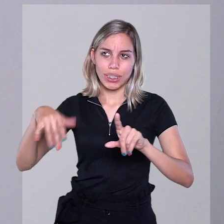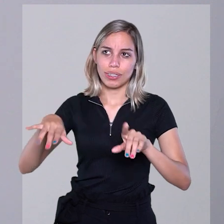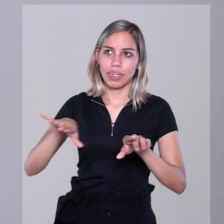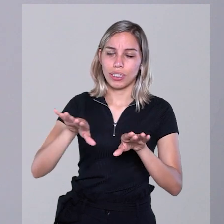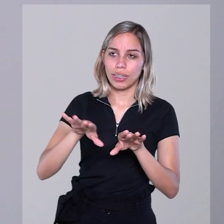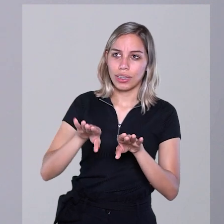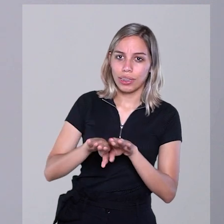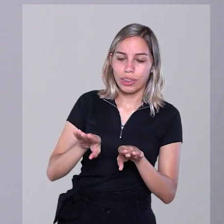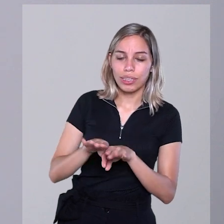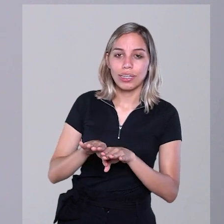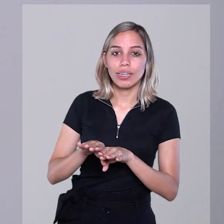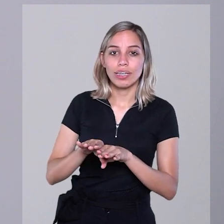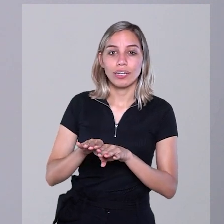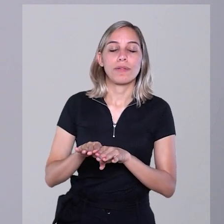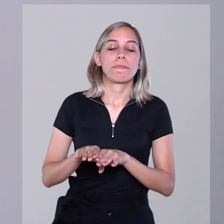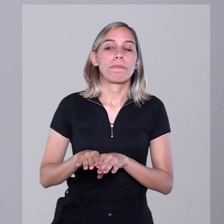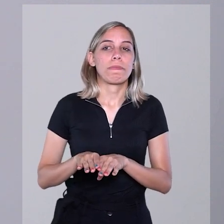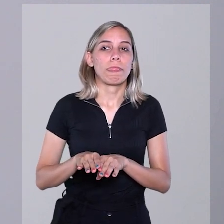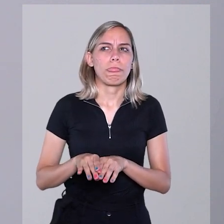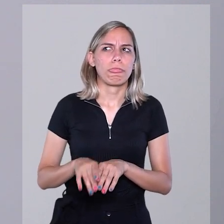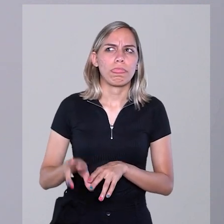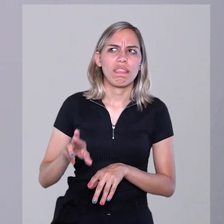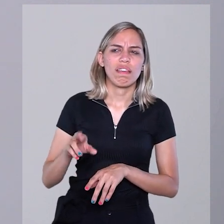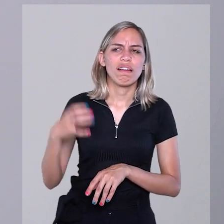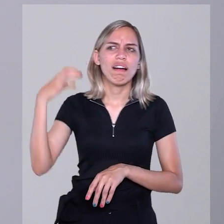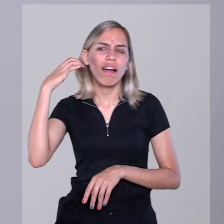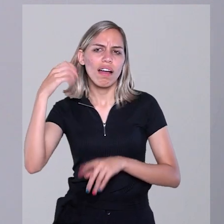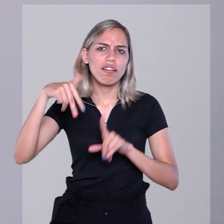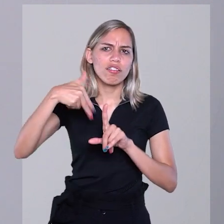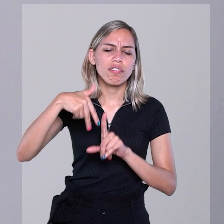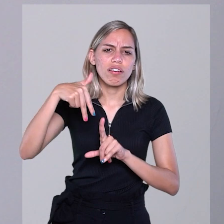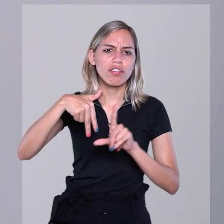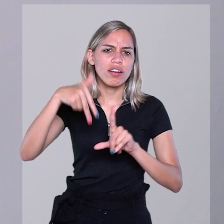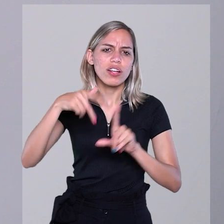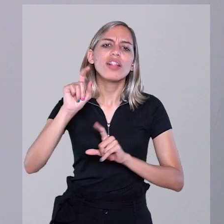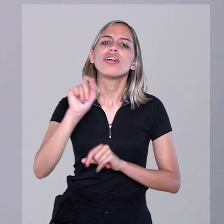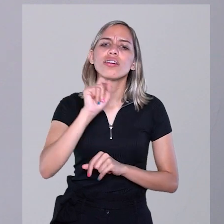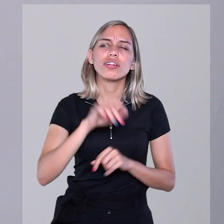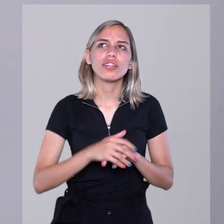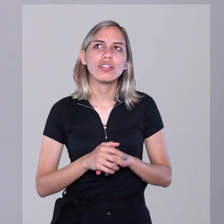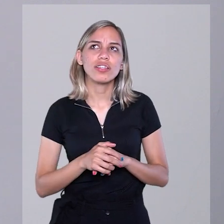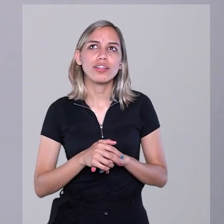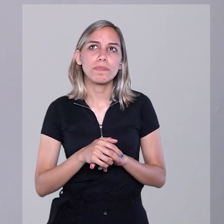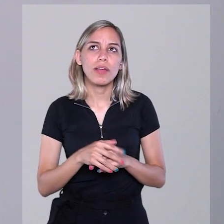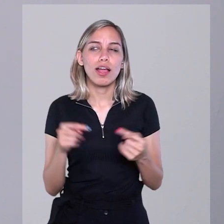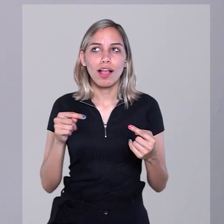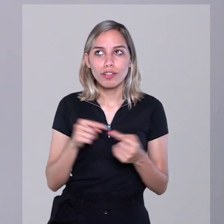escutava. O que é ouvir radionovela? É ter de novo, essa questão